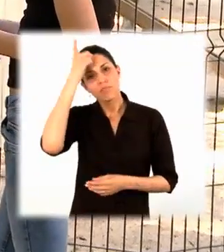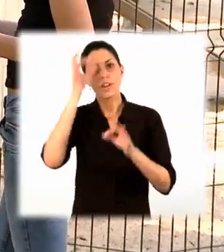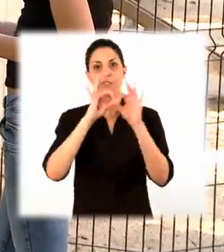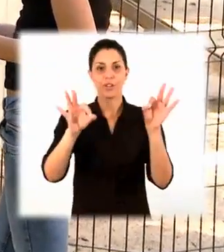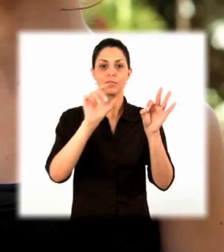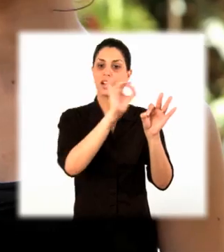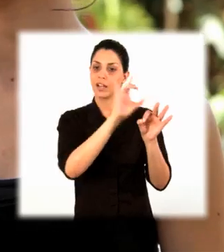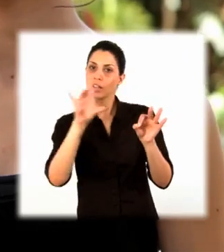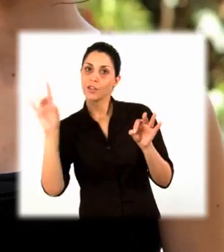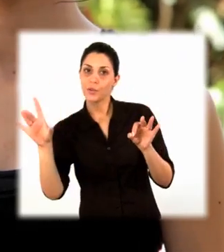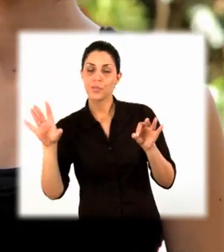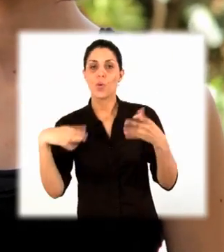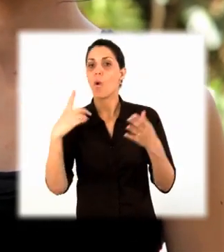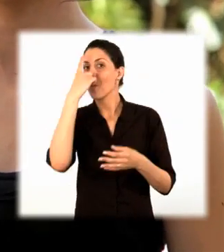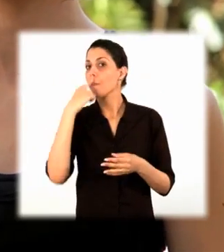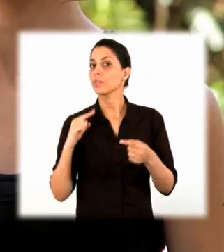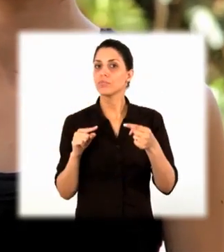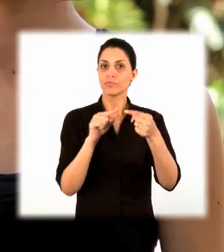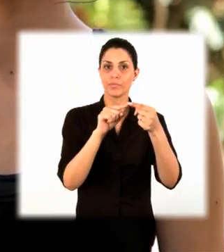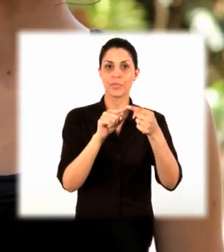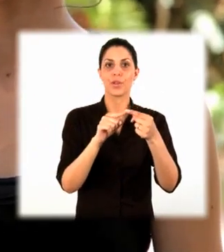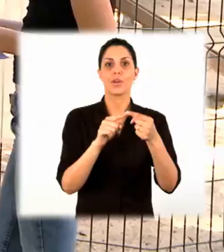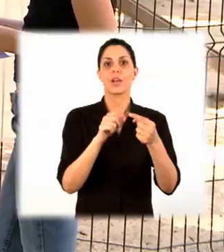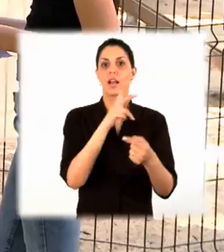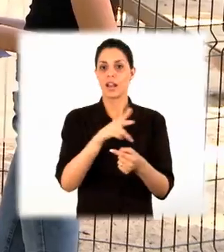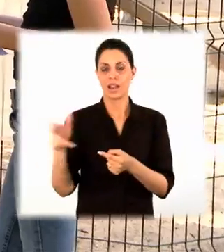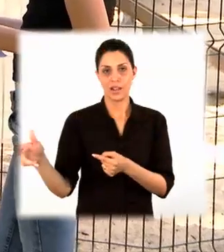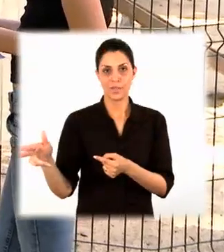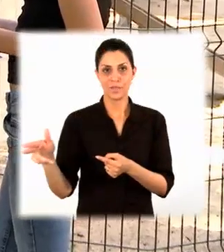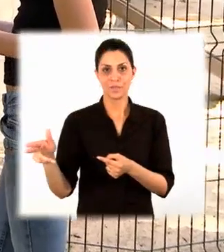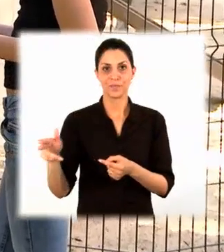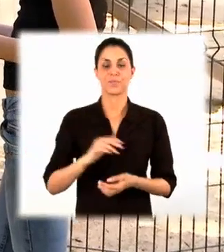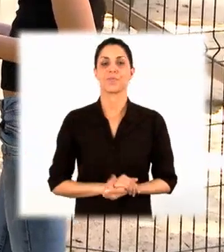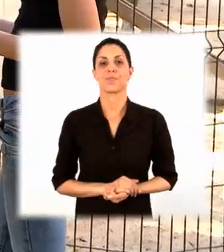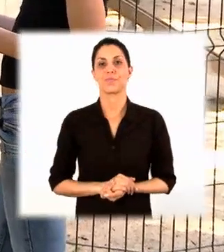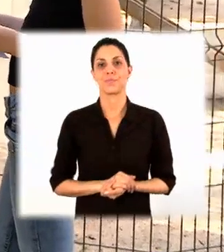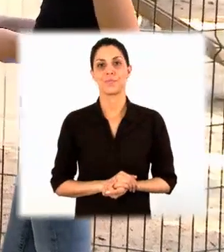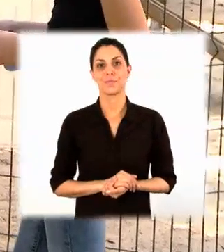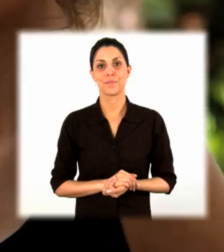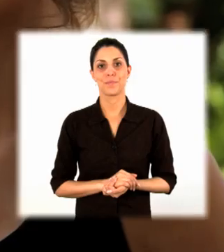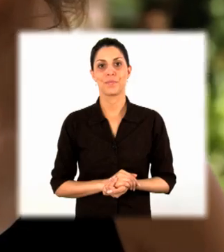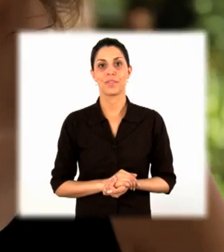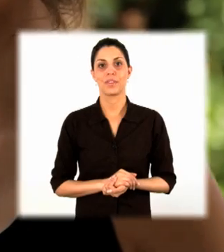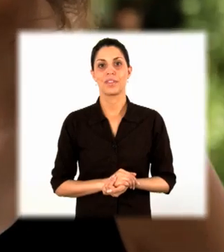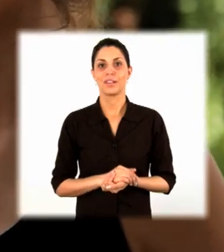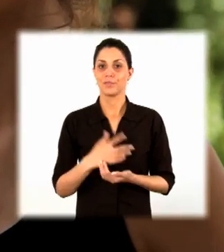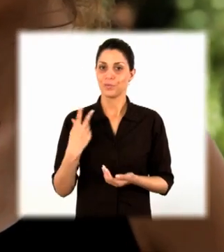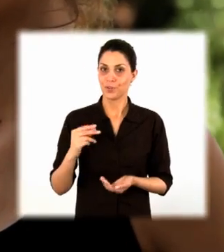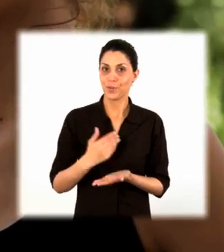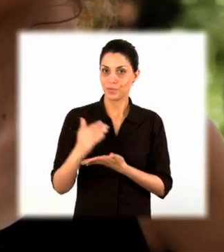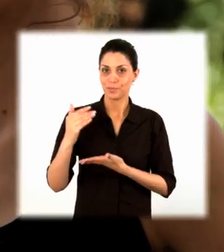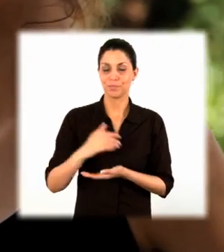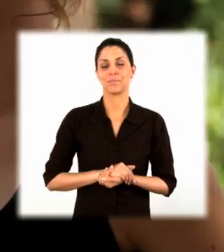com custar e a imagem que você selecionou. O mesmo com esses outros 2 verbos e as imagens que você selecionou.